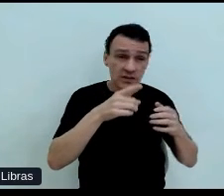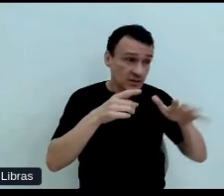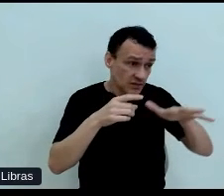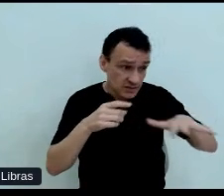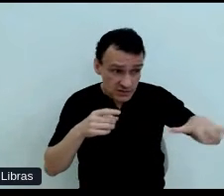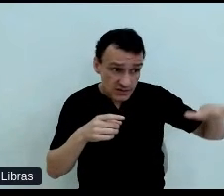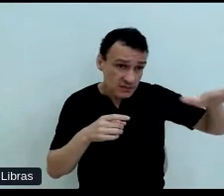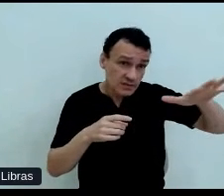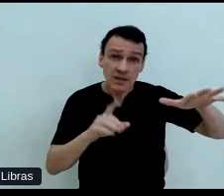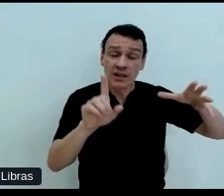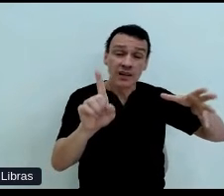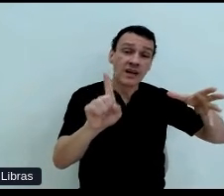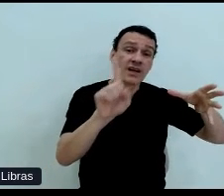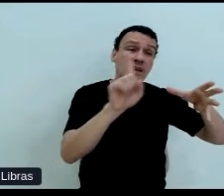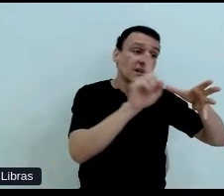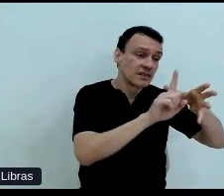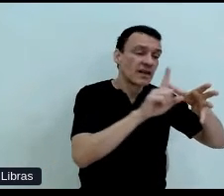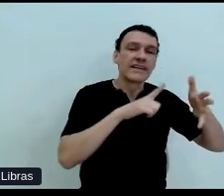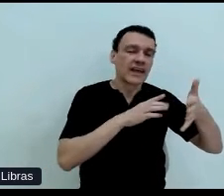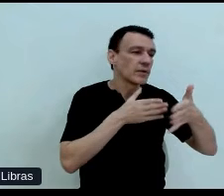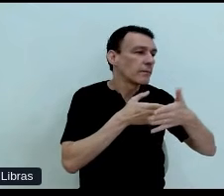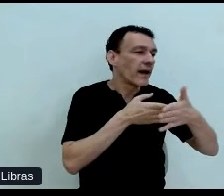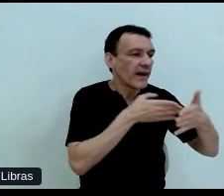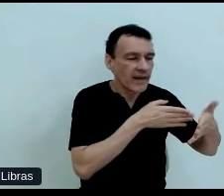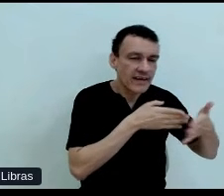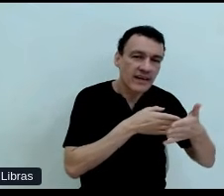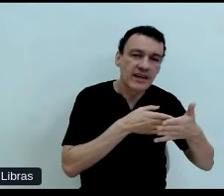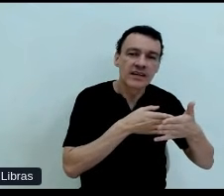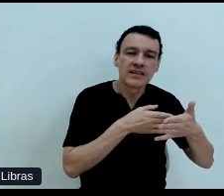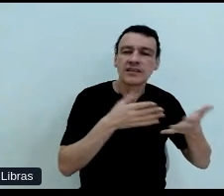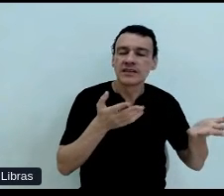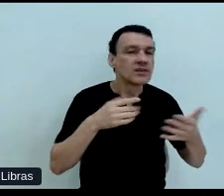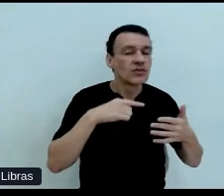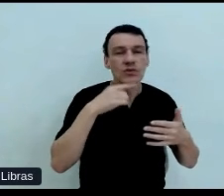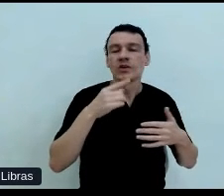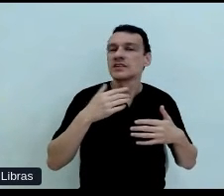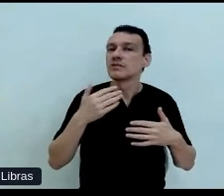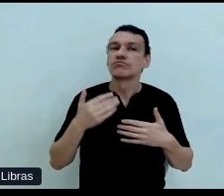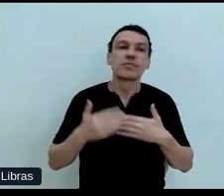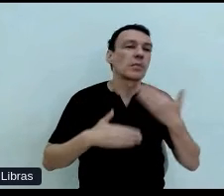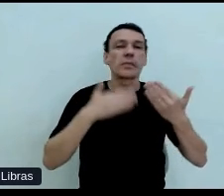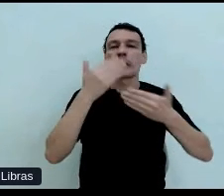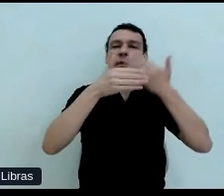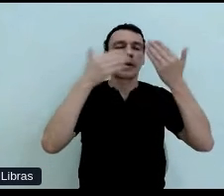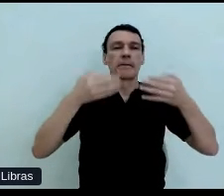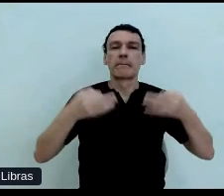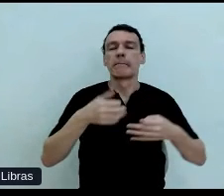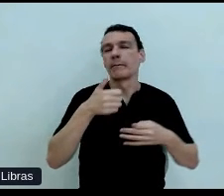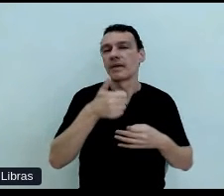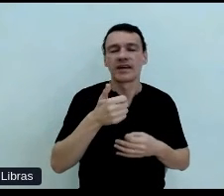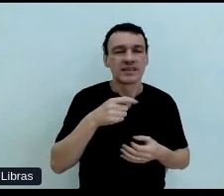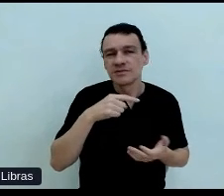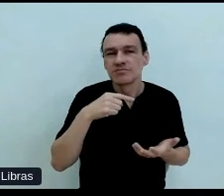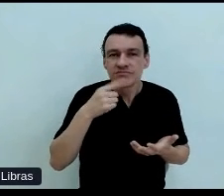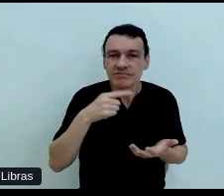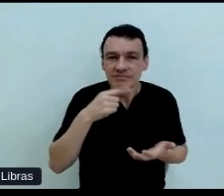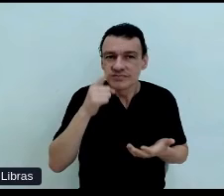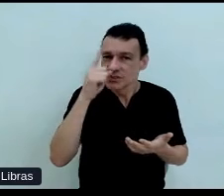físico, sensorial, ou ainda de alguma outra ordem, e que